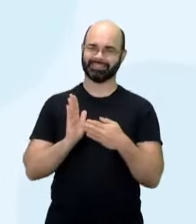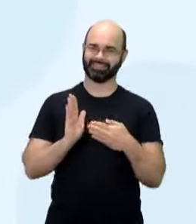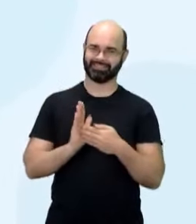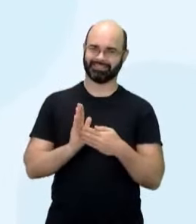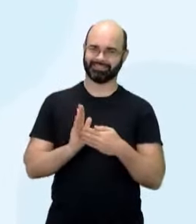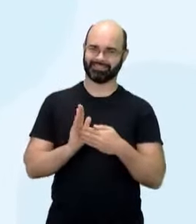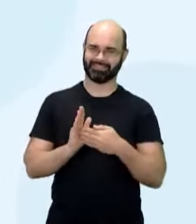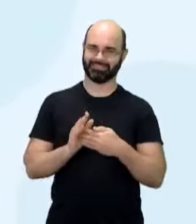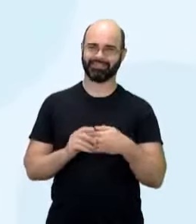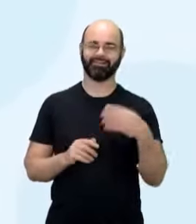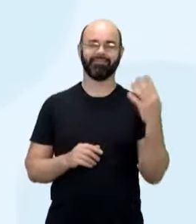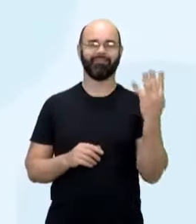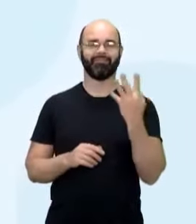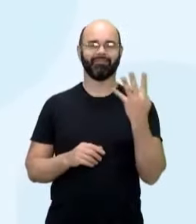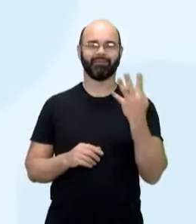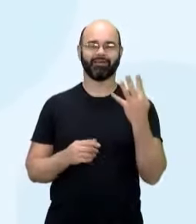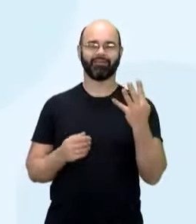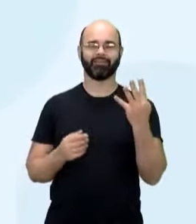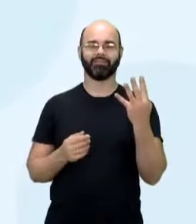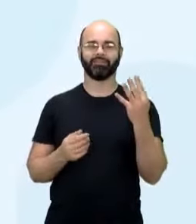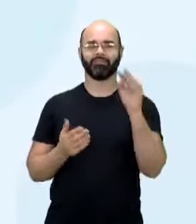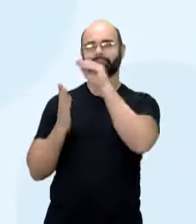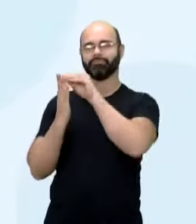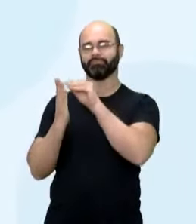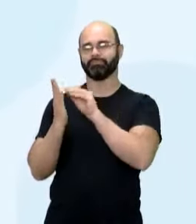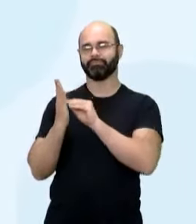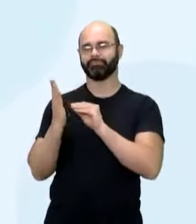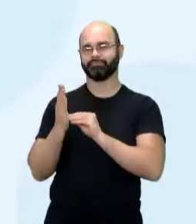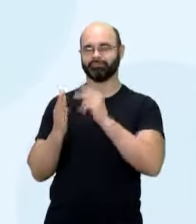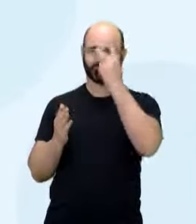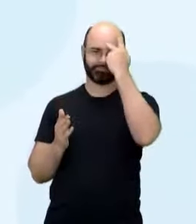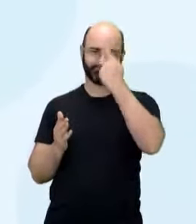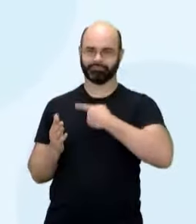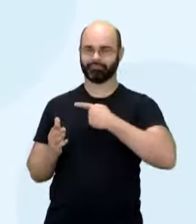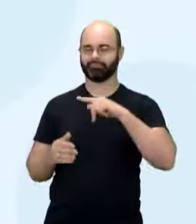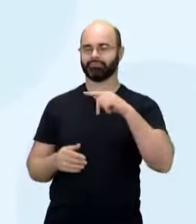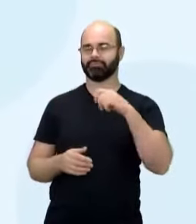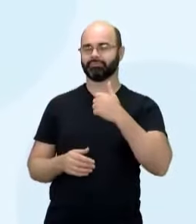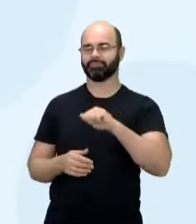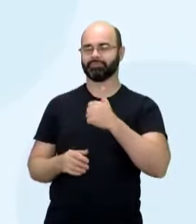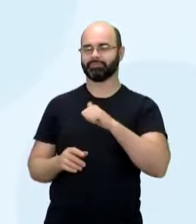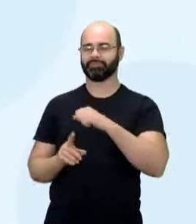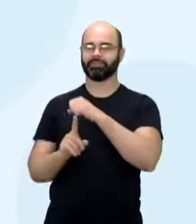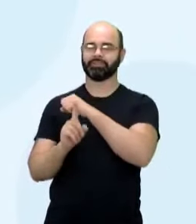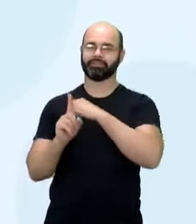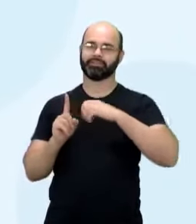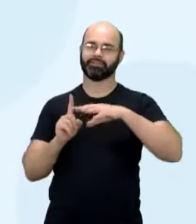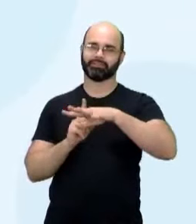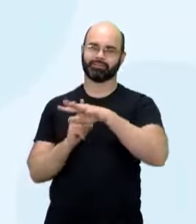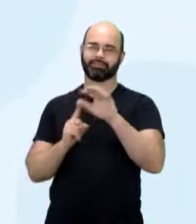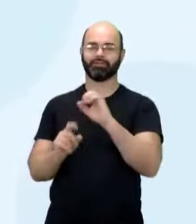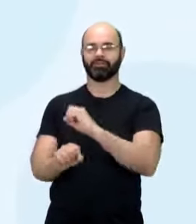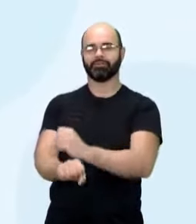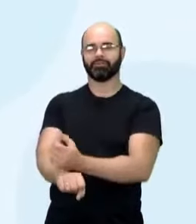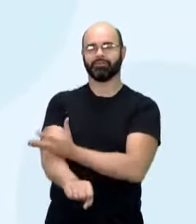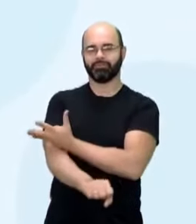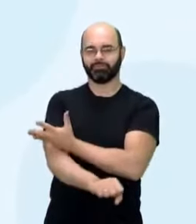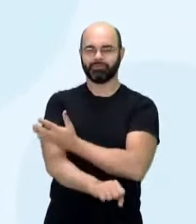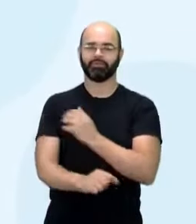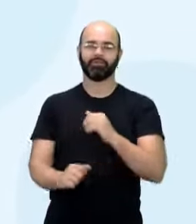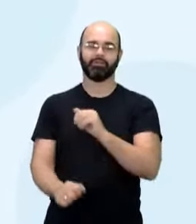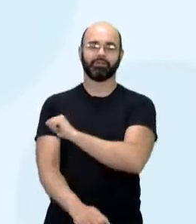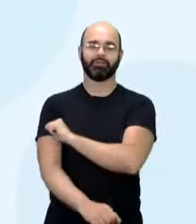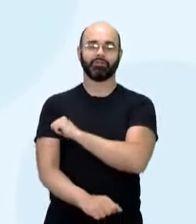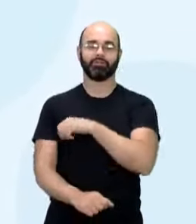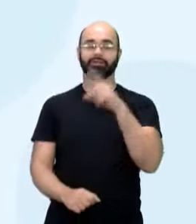para o quarto preenchimento da autoavaliação socioemocional dos nossos estudantes, que começa no dia 10 de novembro e vai até o